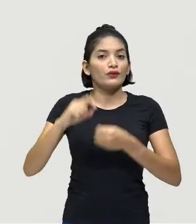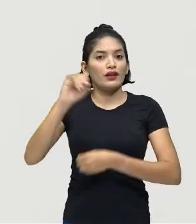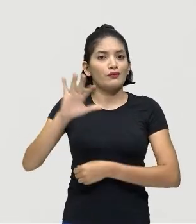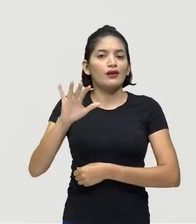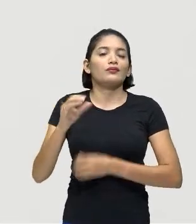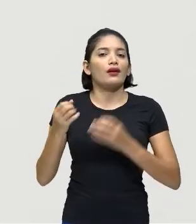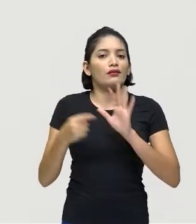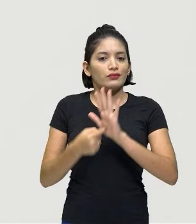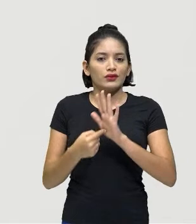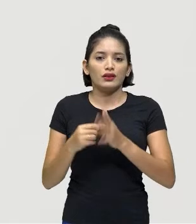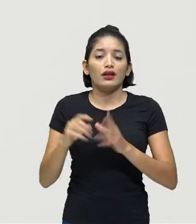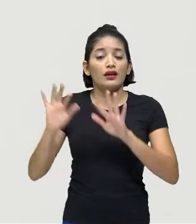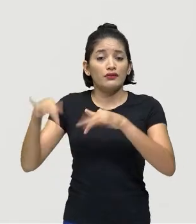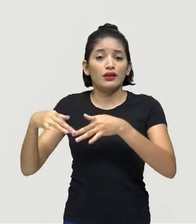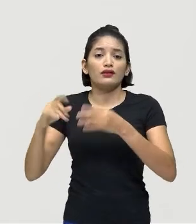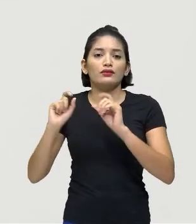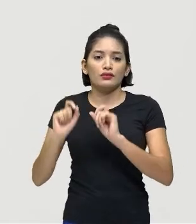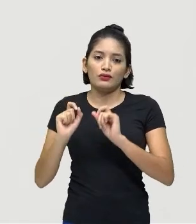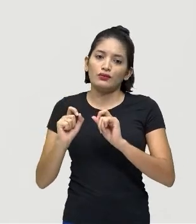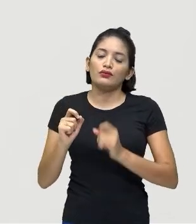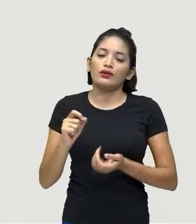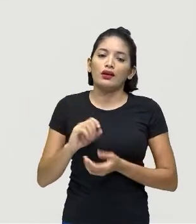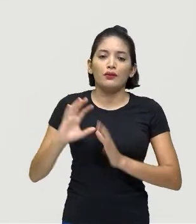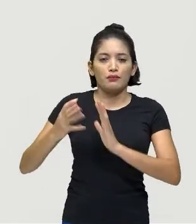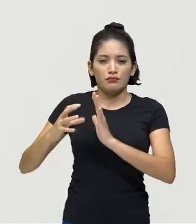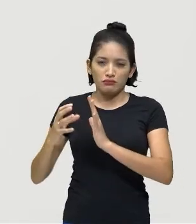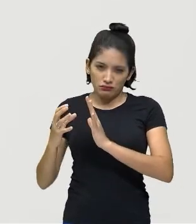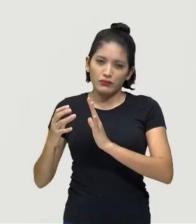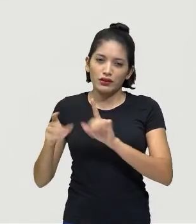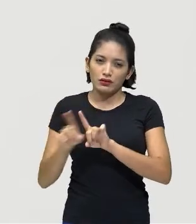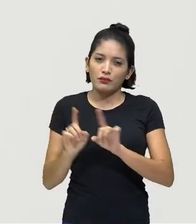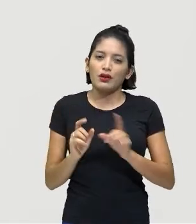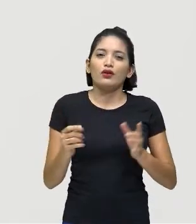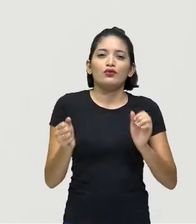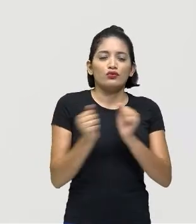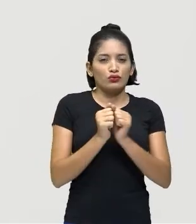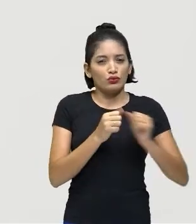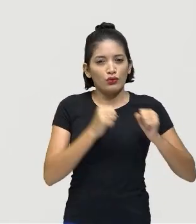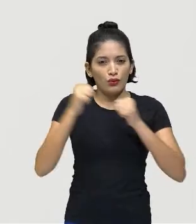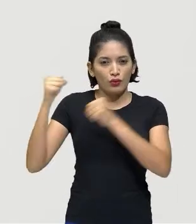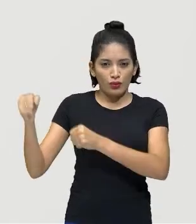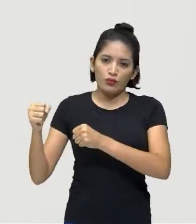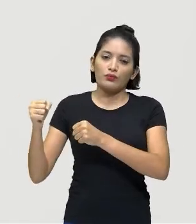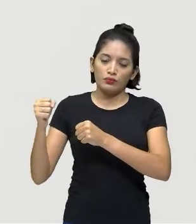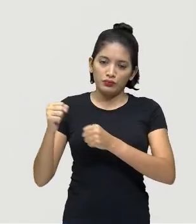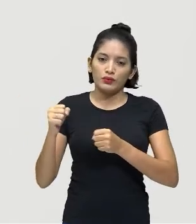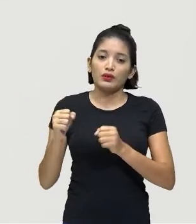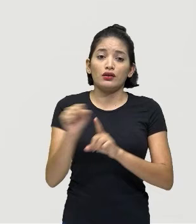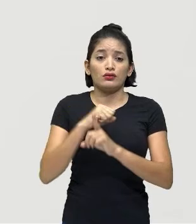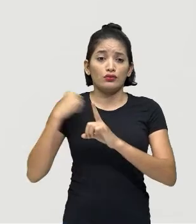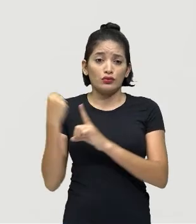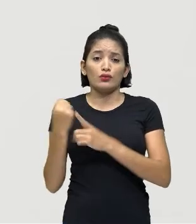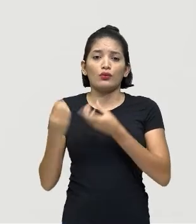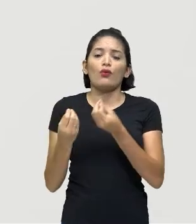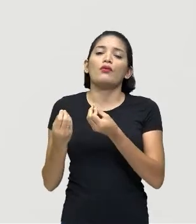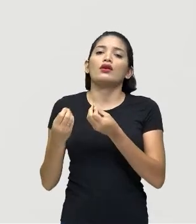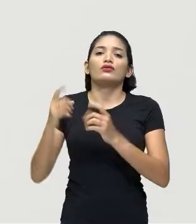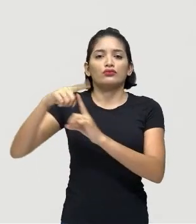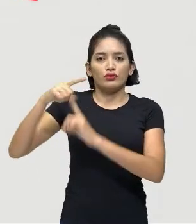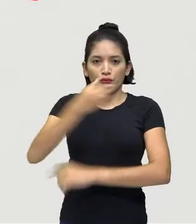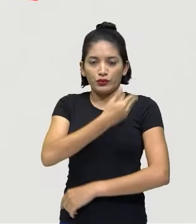pontuar isso aí, e terminando na ascensão do Partido Bolchevique ao poder e na adoção do socialismo como forma de